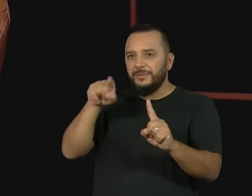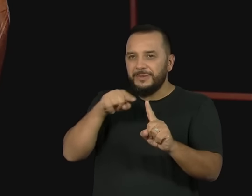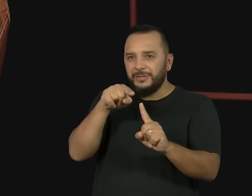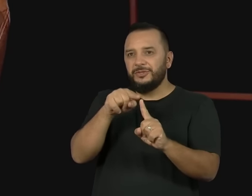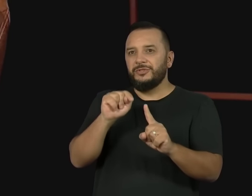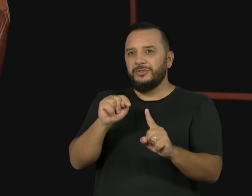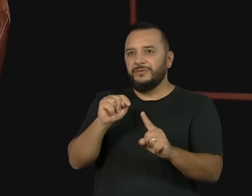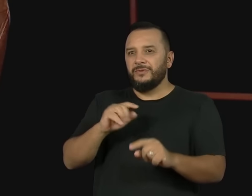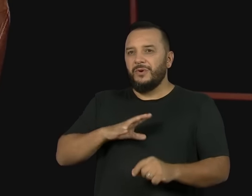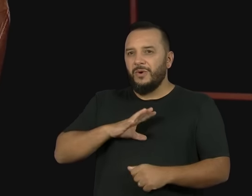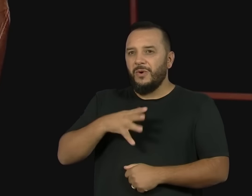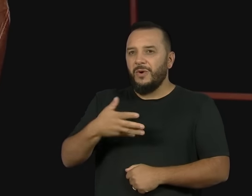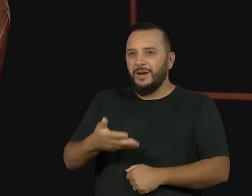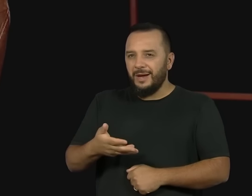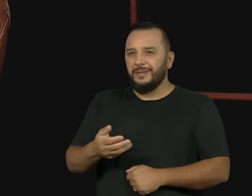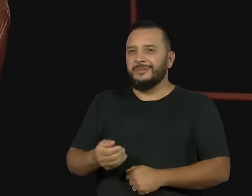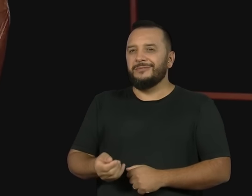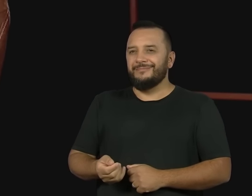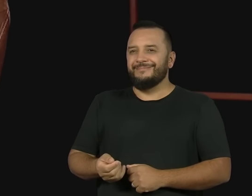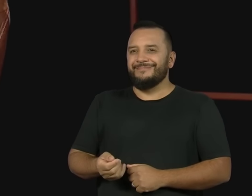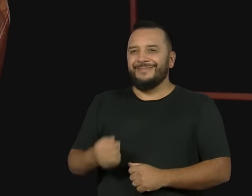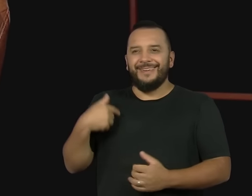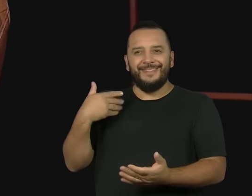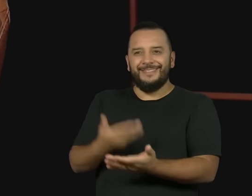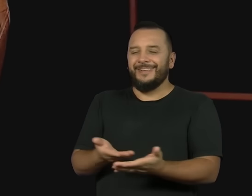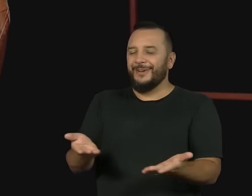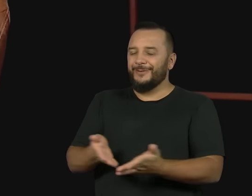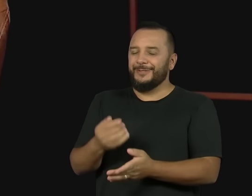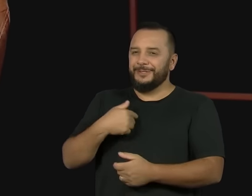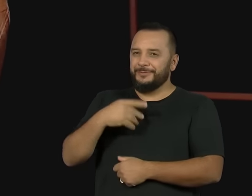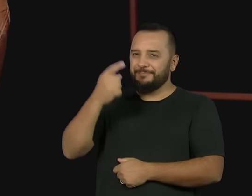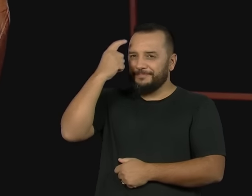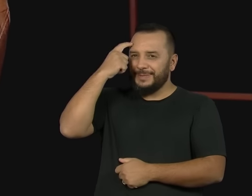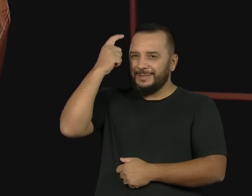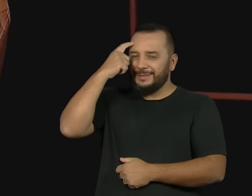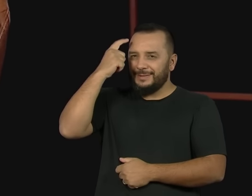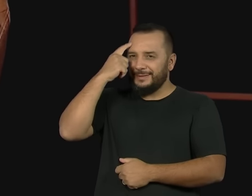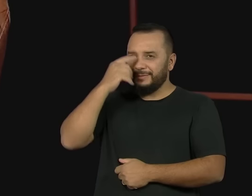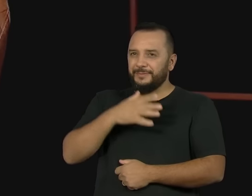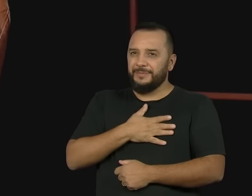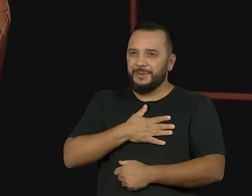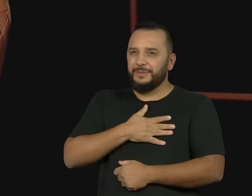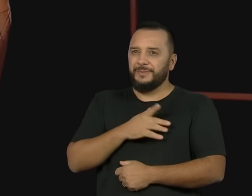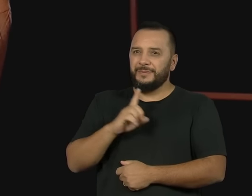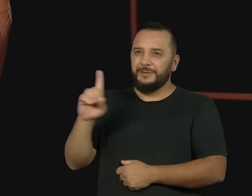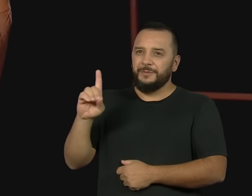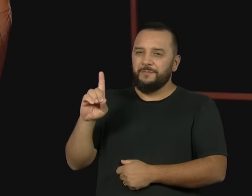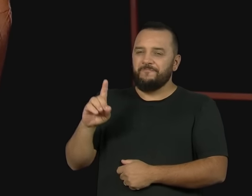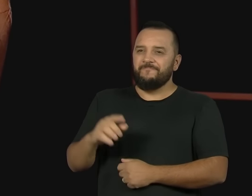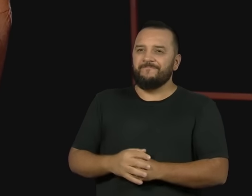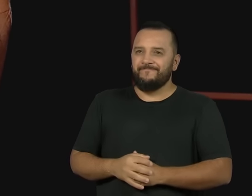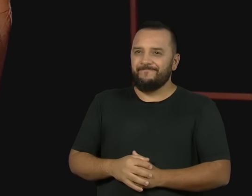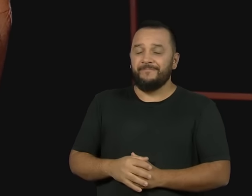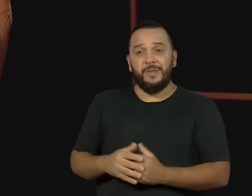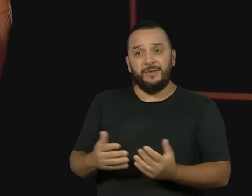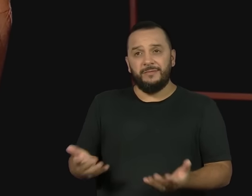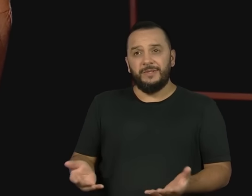uma coragem que até hoje eu fico pensando, meu Deus, sabe?